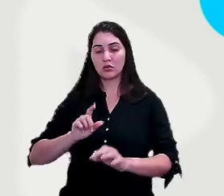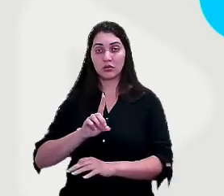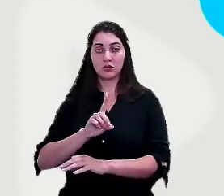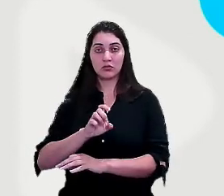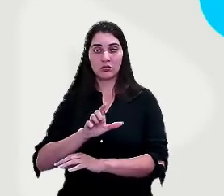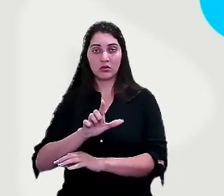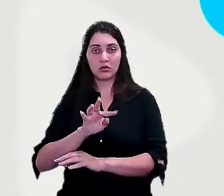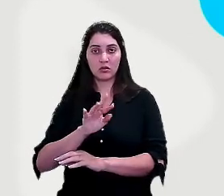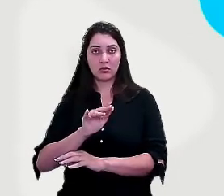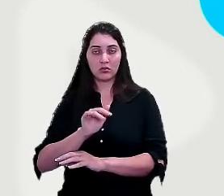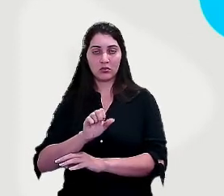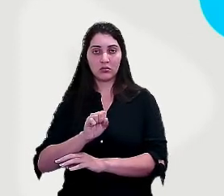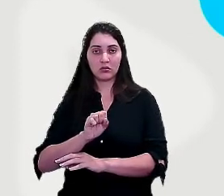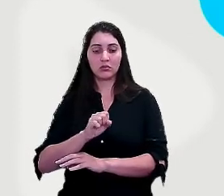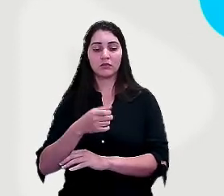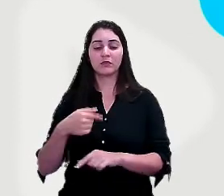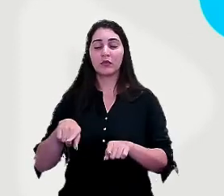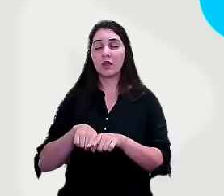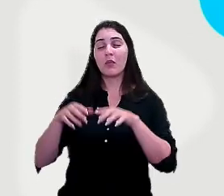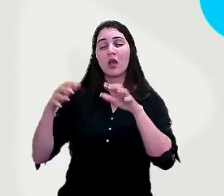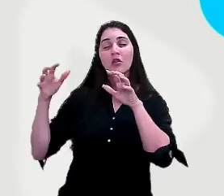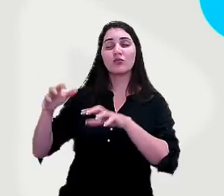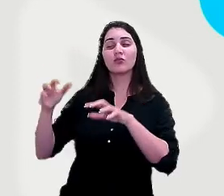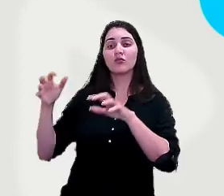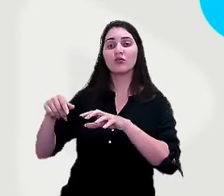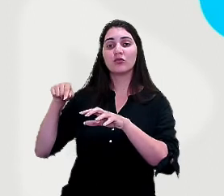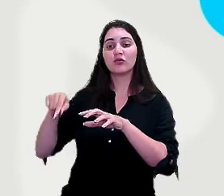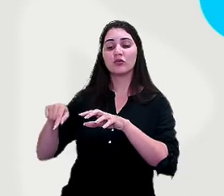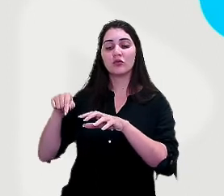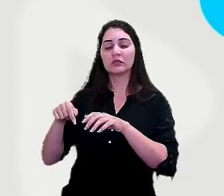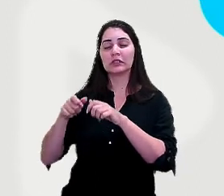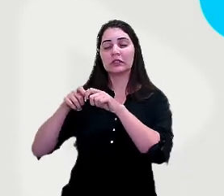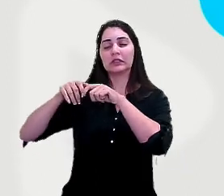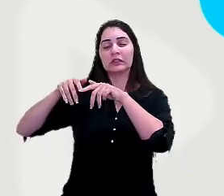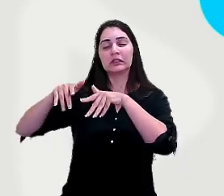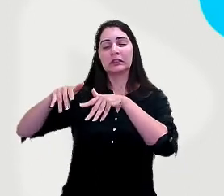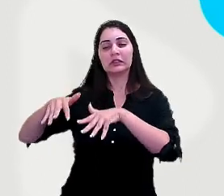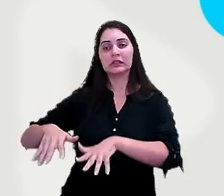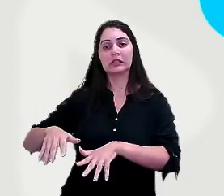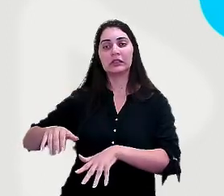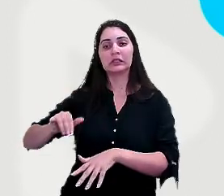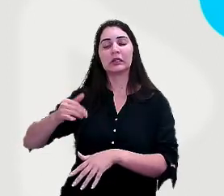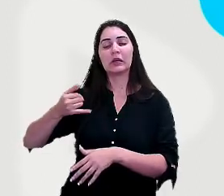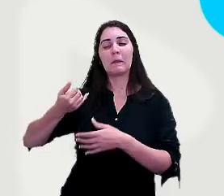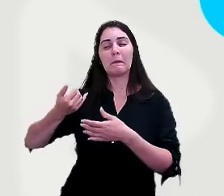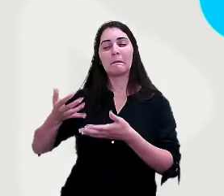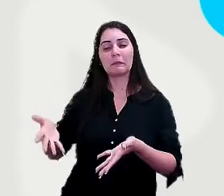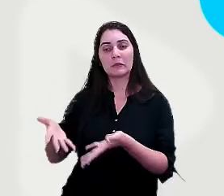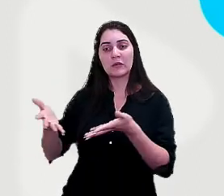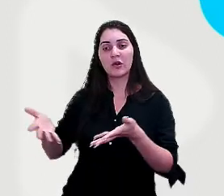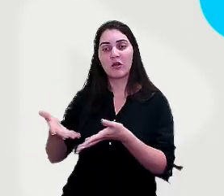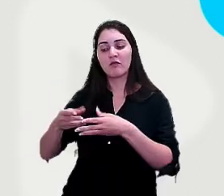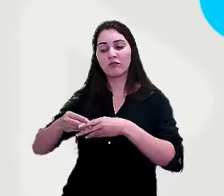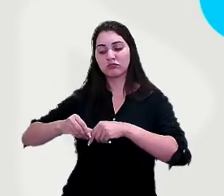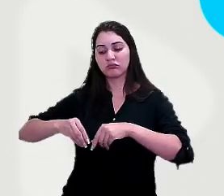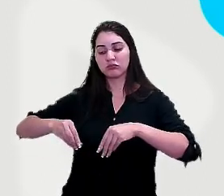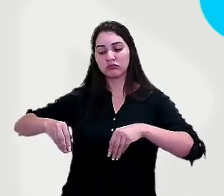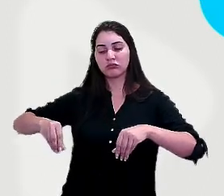deltas. As chuvas, que são as enxurradas, elas acabam provocando o desgaste do solo e podem